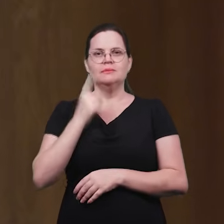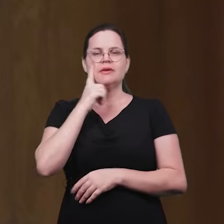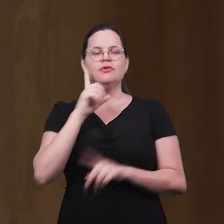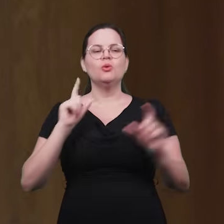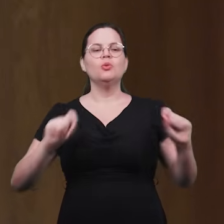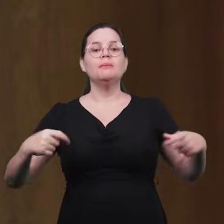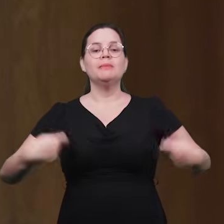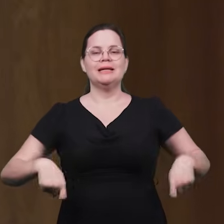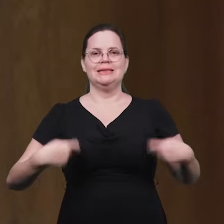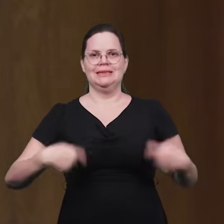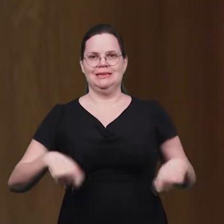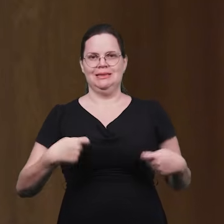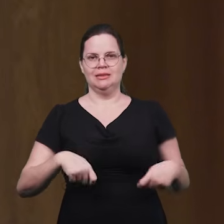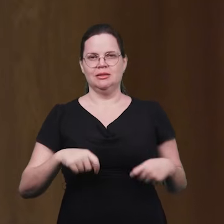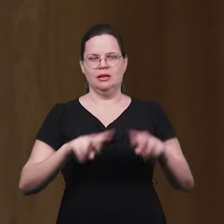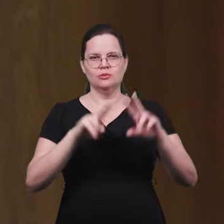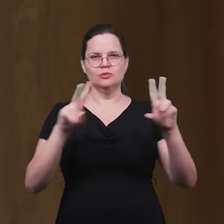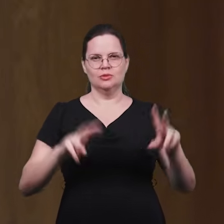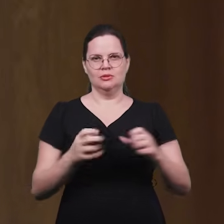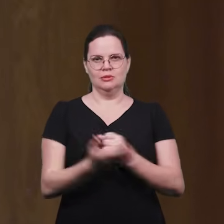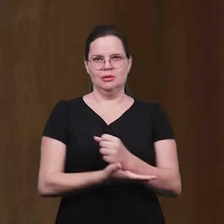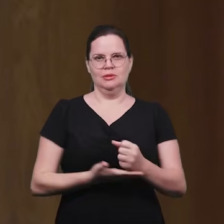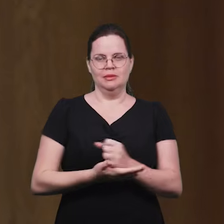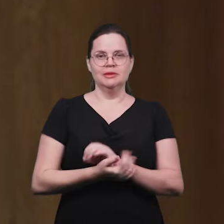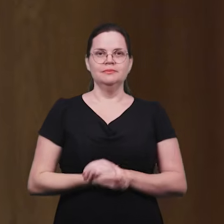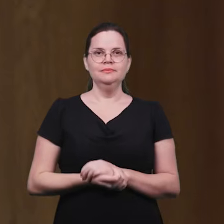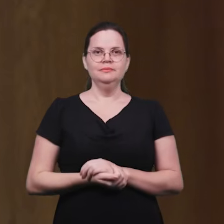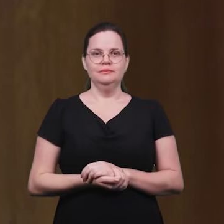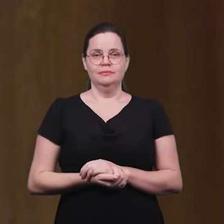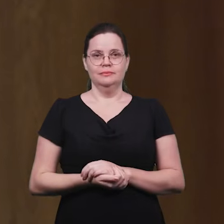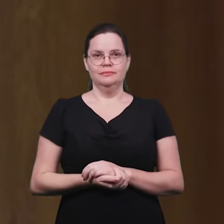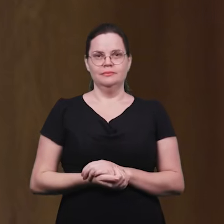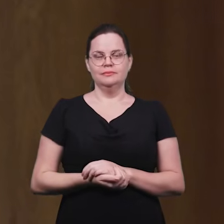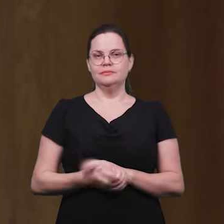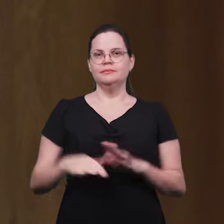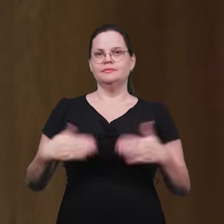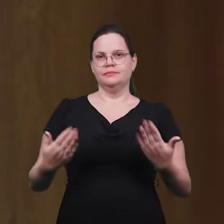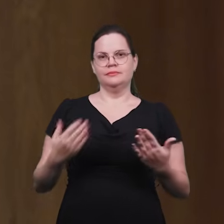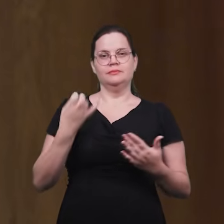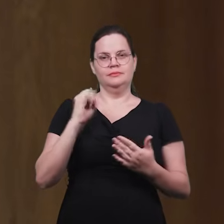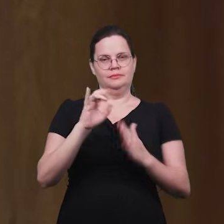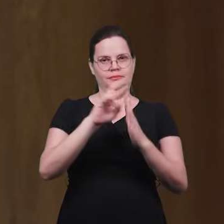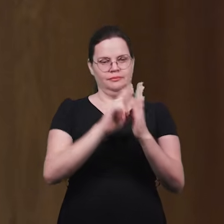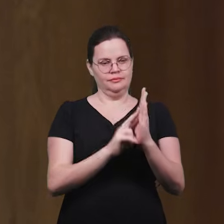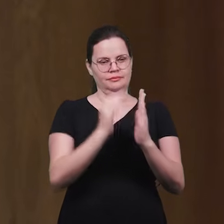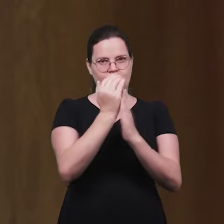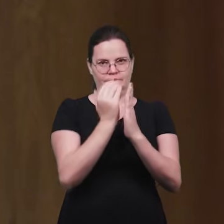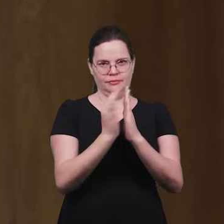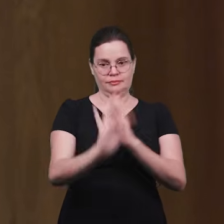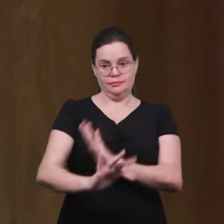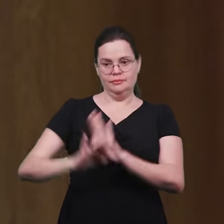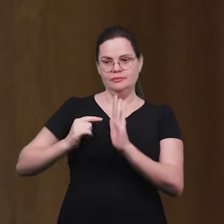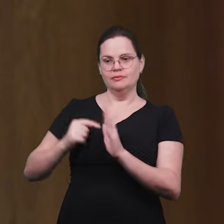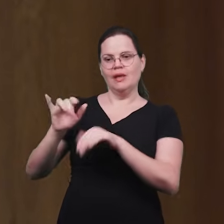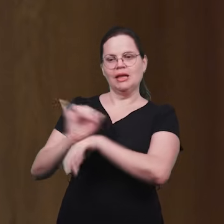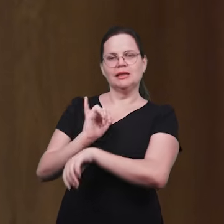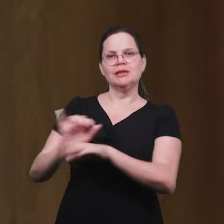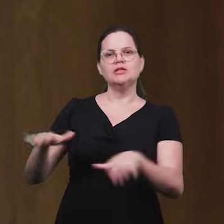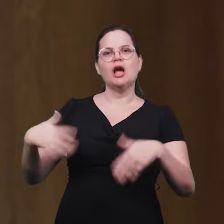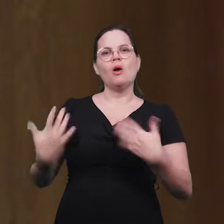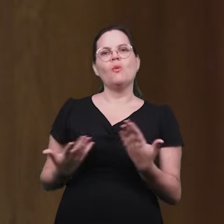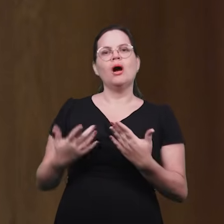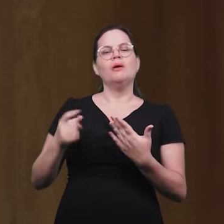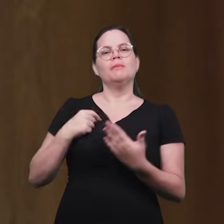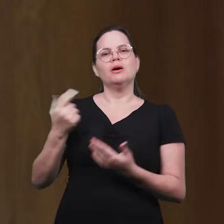essa necessidade básica. Após o levantamento, já se pensa numa segunda etapa, um